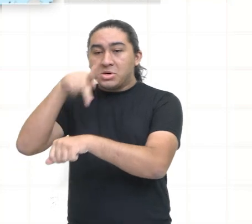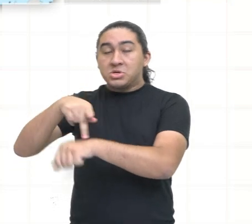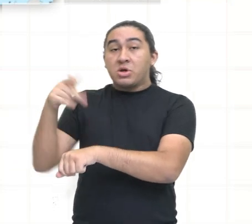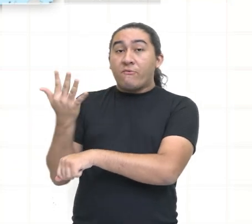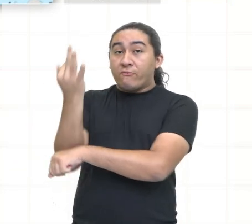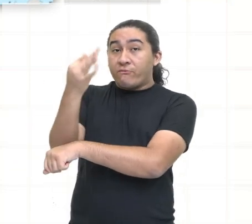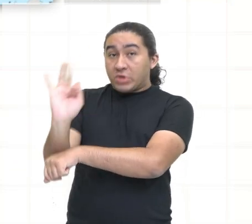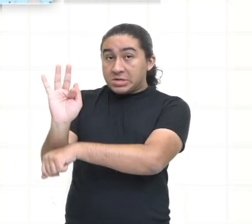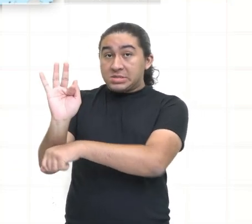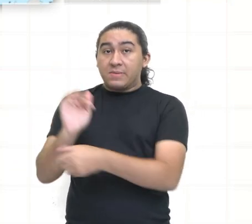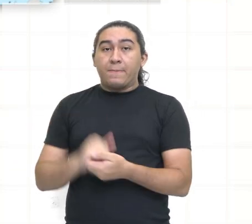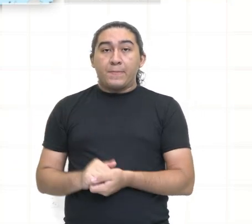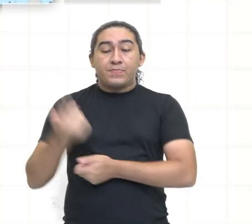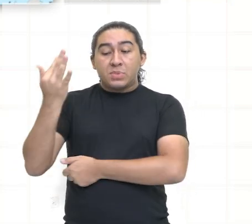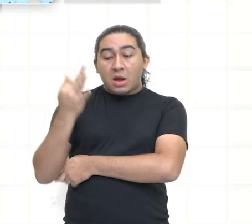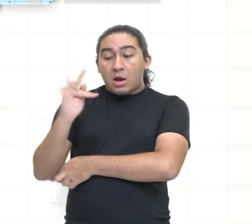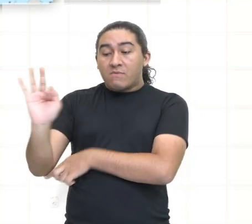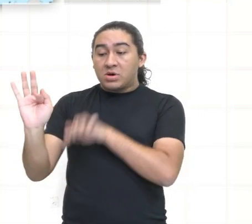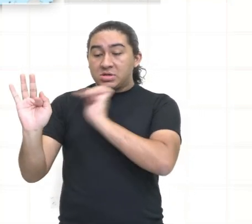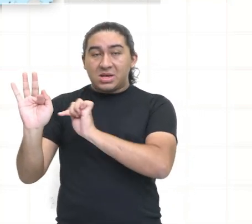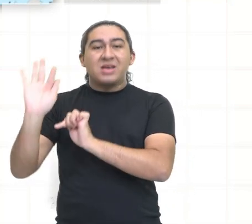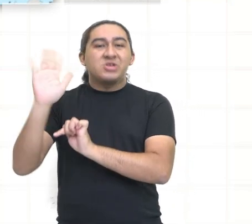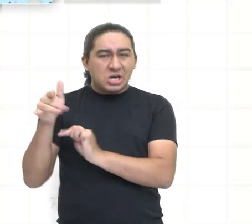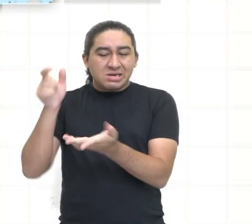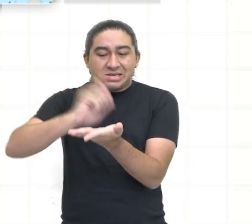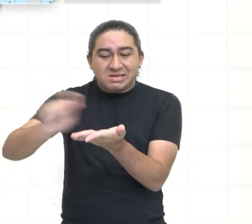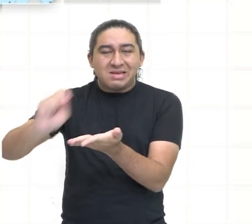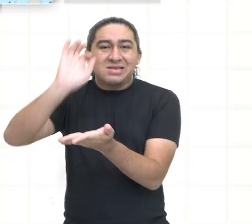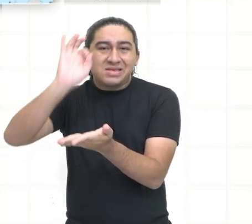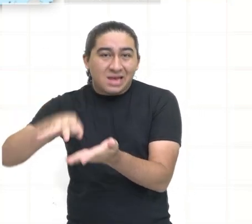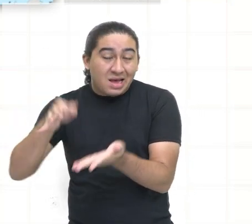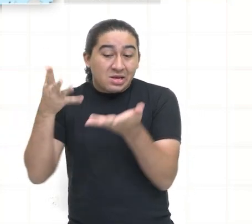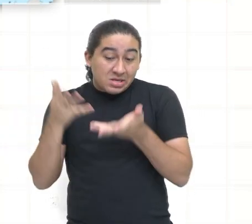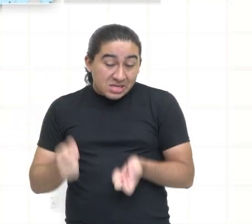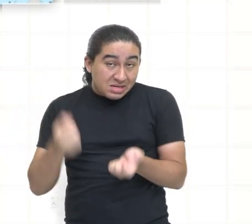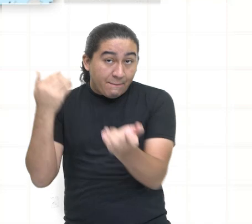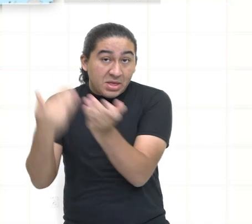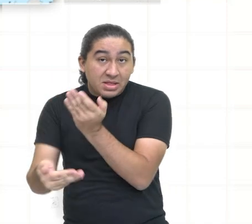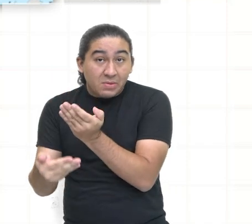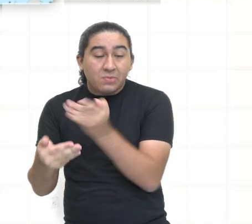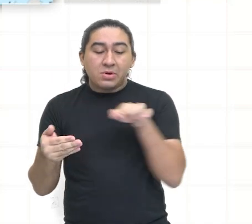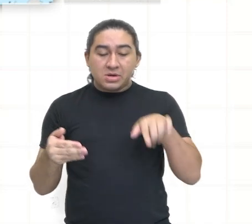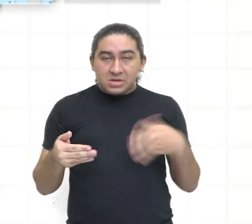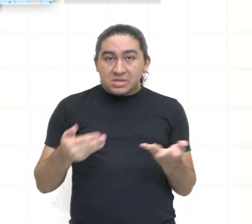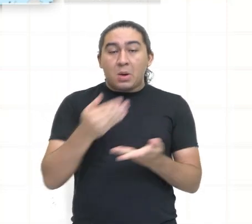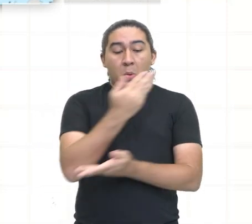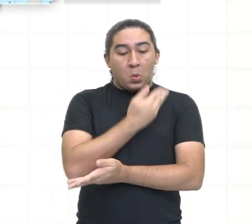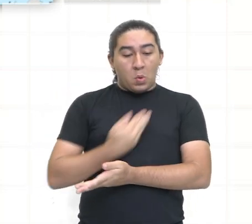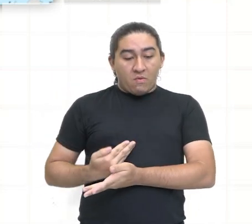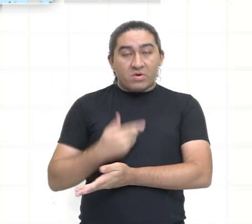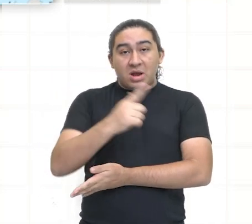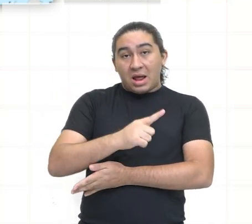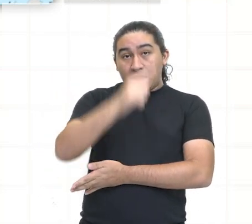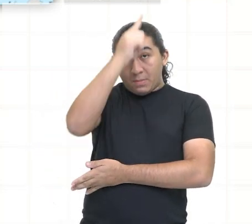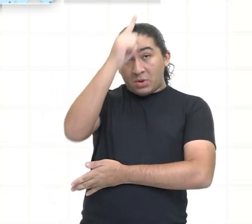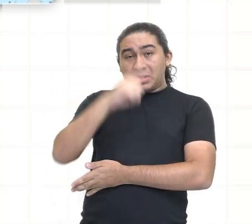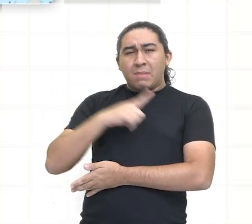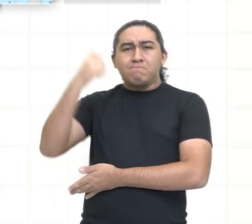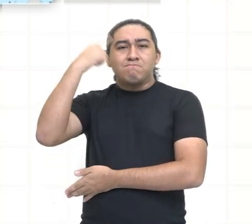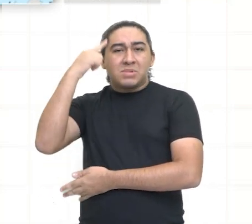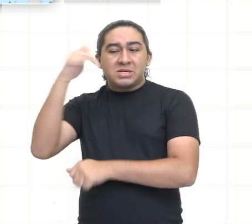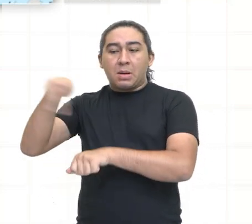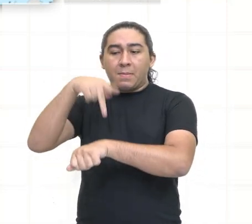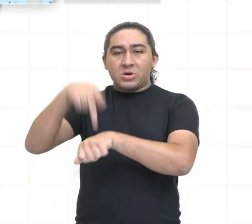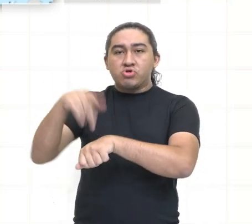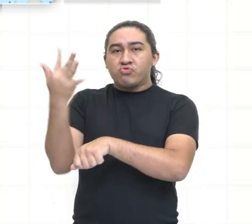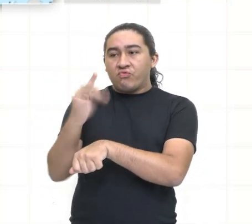França. Quando a França assinou a rendição, o governo alemão então dividiu a França